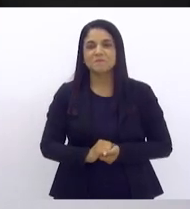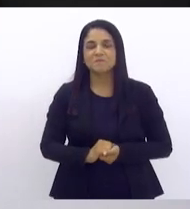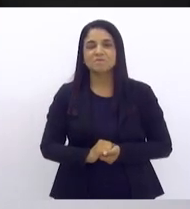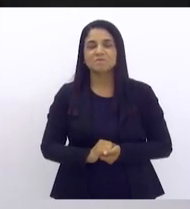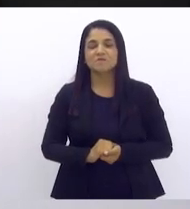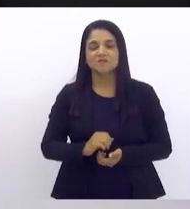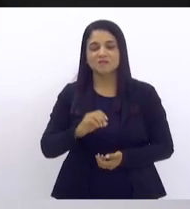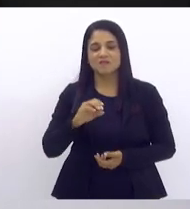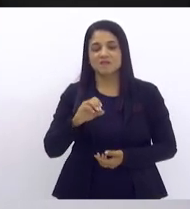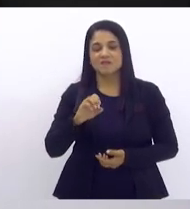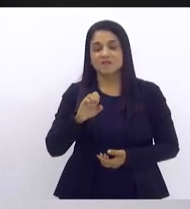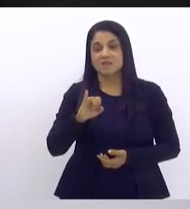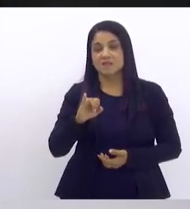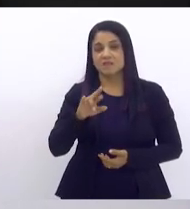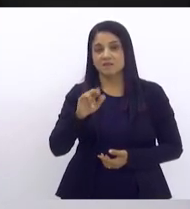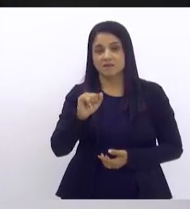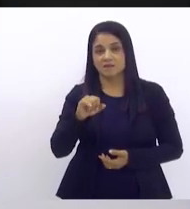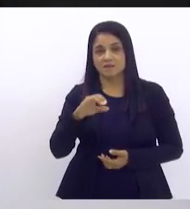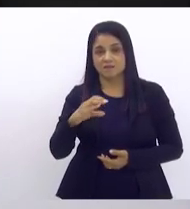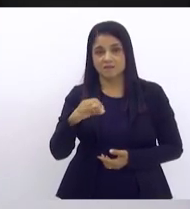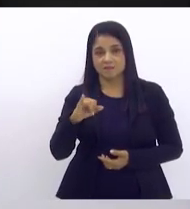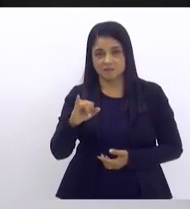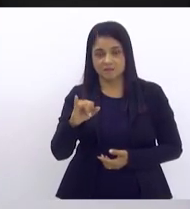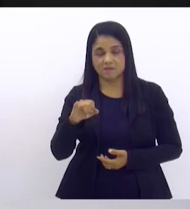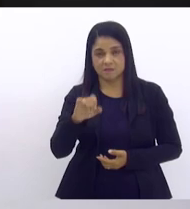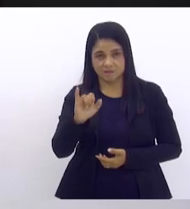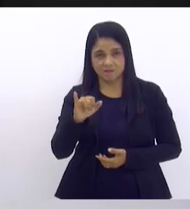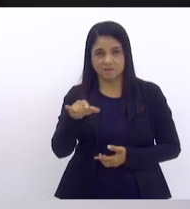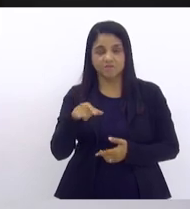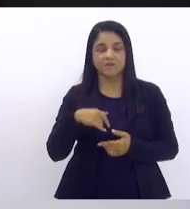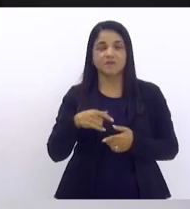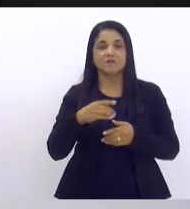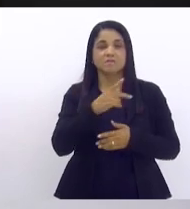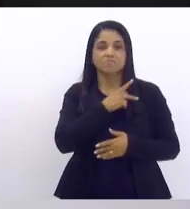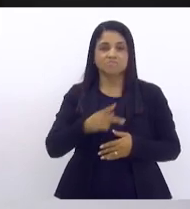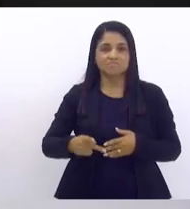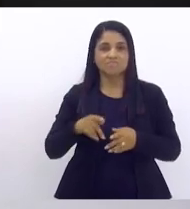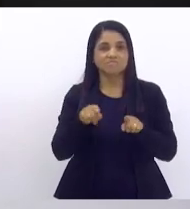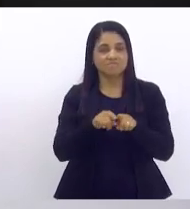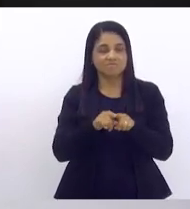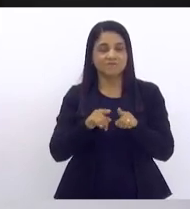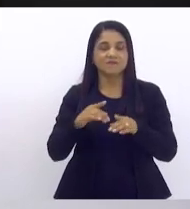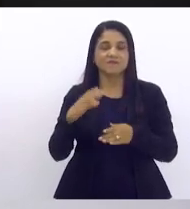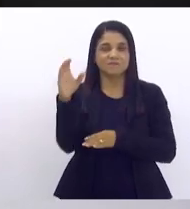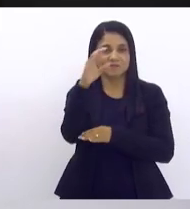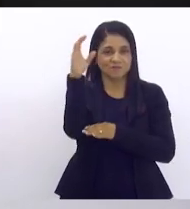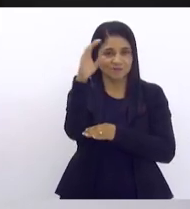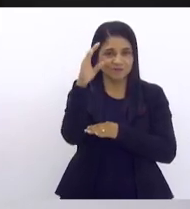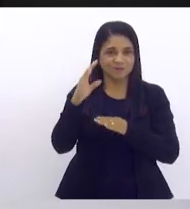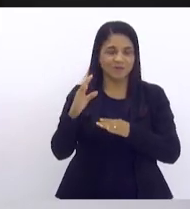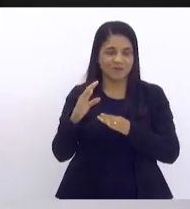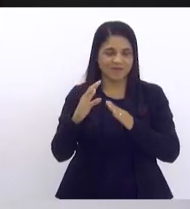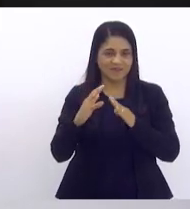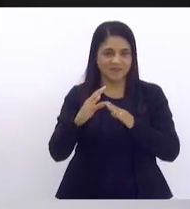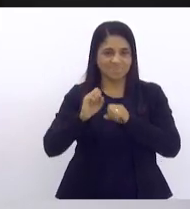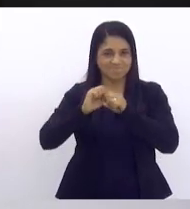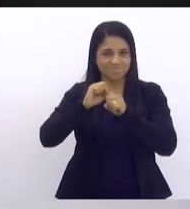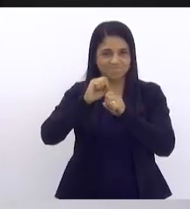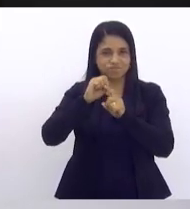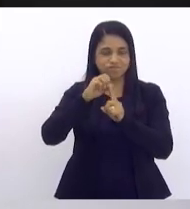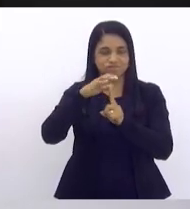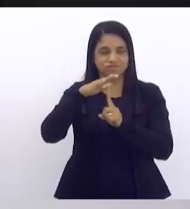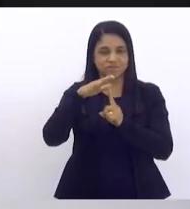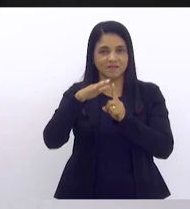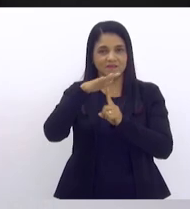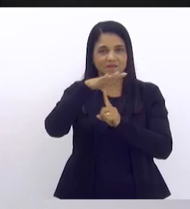Miraci Hipólito Costa, secretária-geral da presidente Rogéria Apolinário, da Arquidiocese de Niterói, obrigado. A Maria Tereza